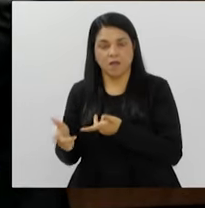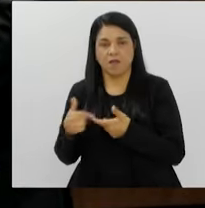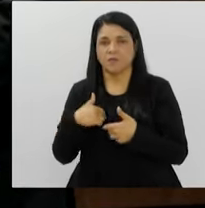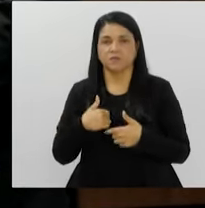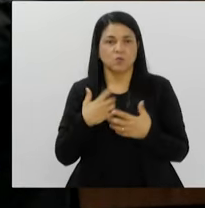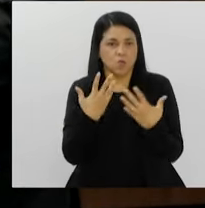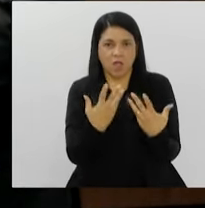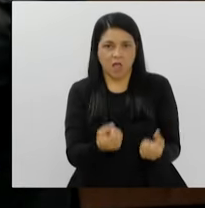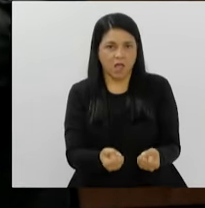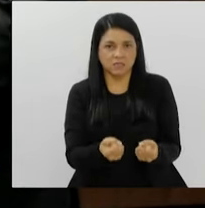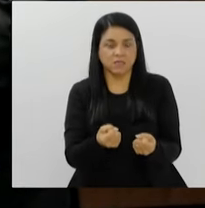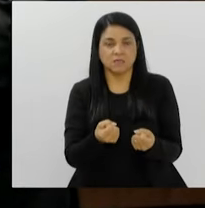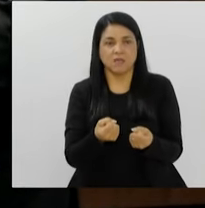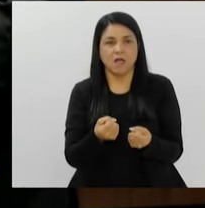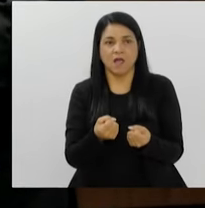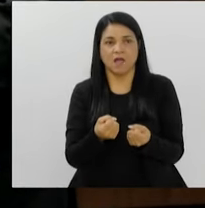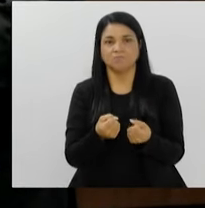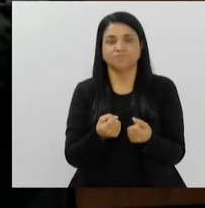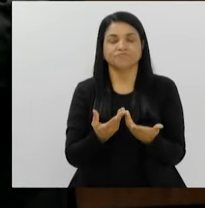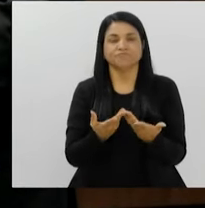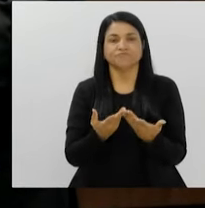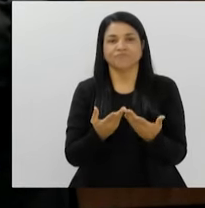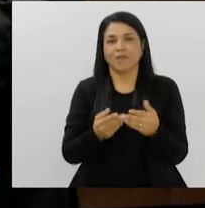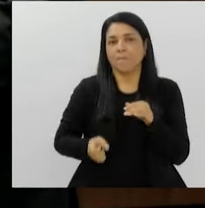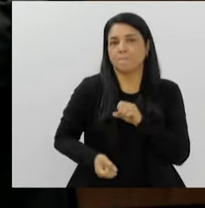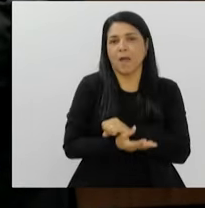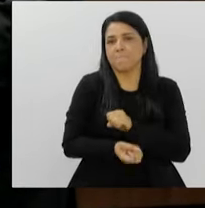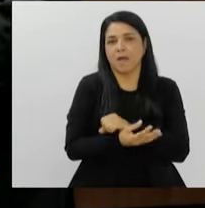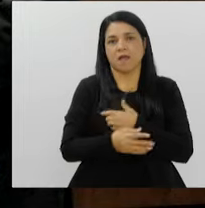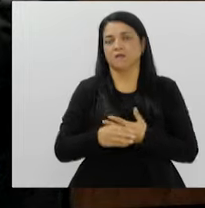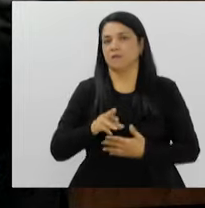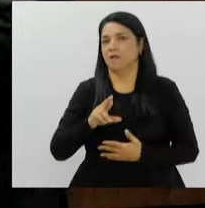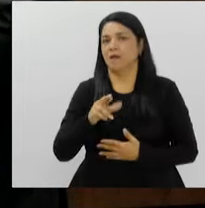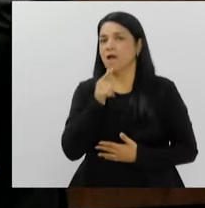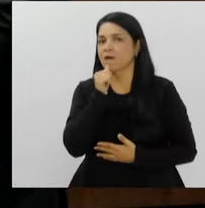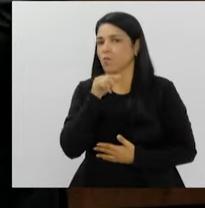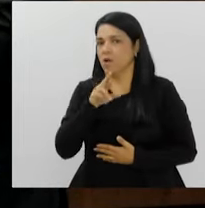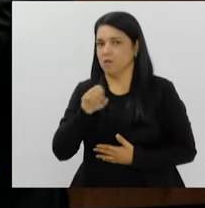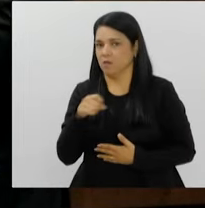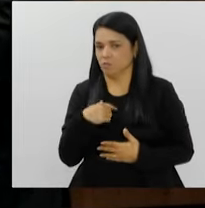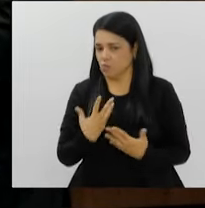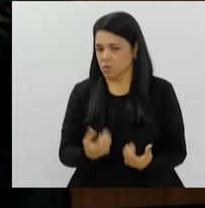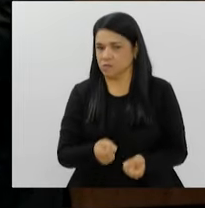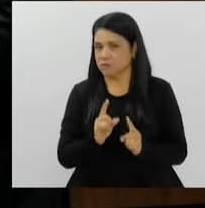direção da Águas do Rio. Então, presidente, eu, em paralelo à CPI,